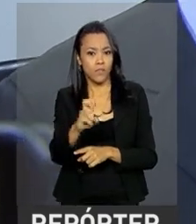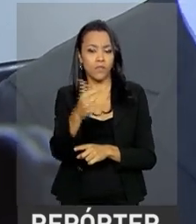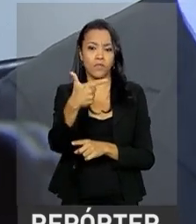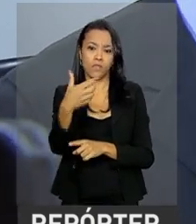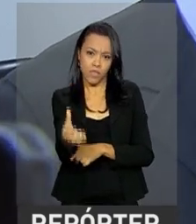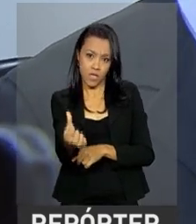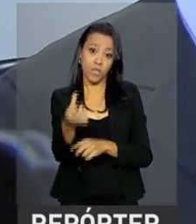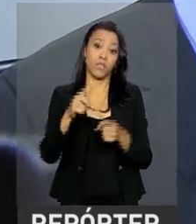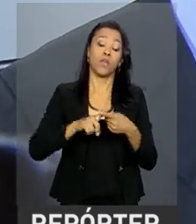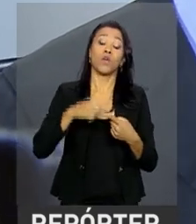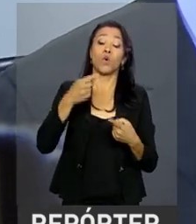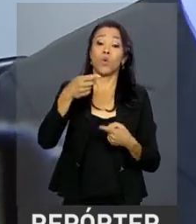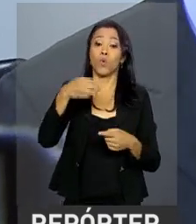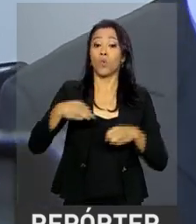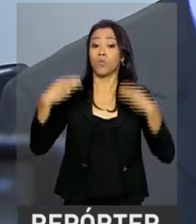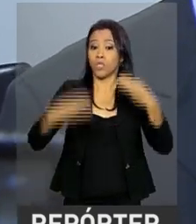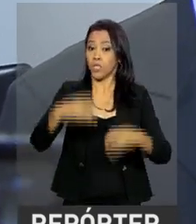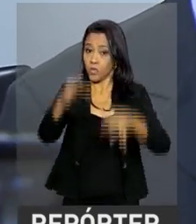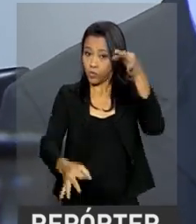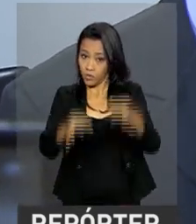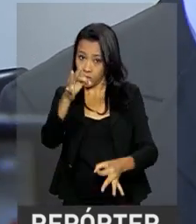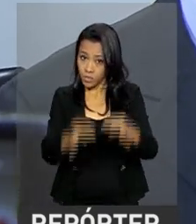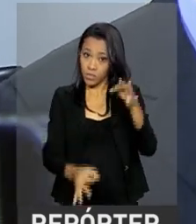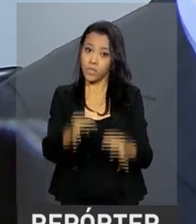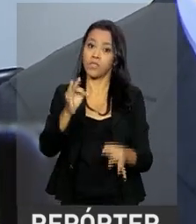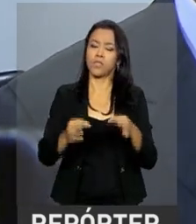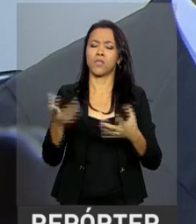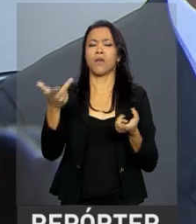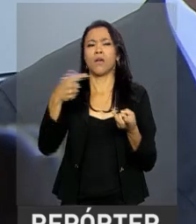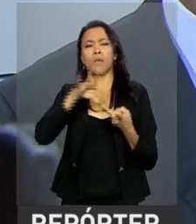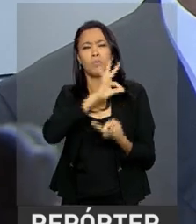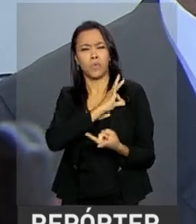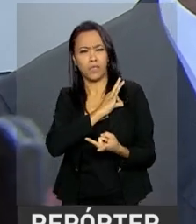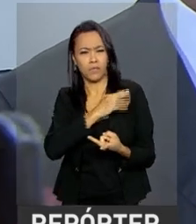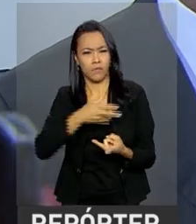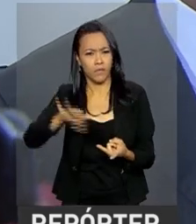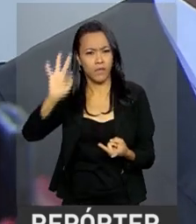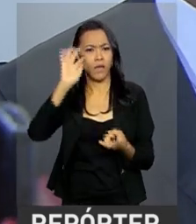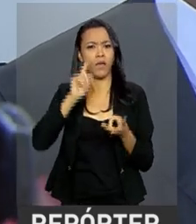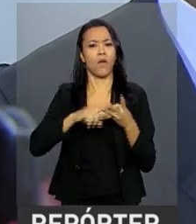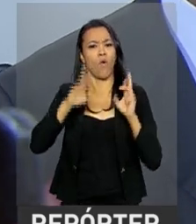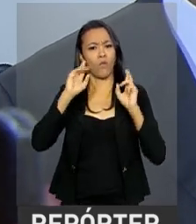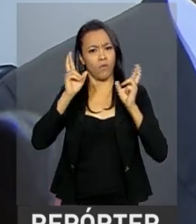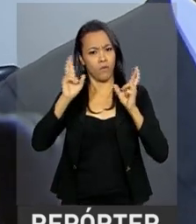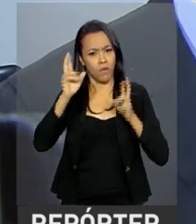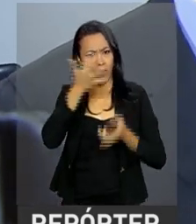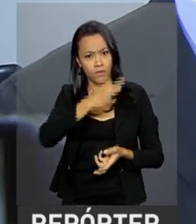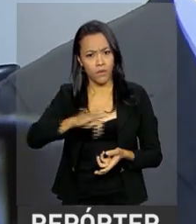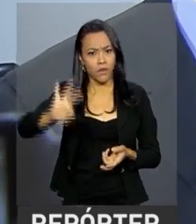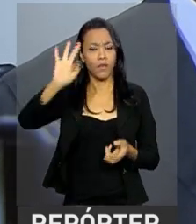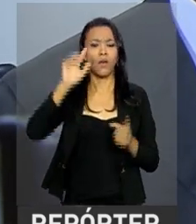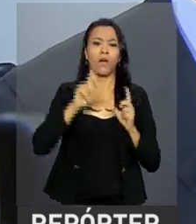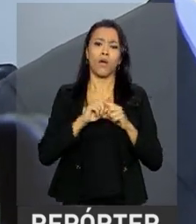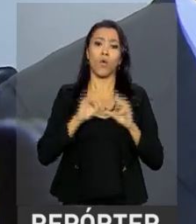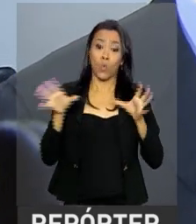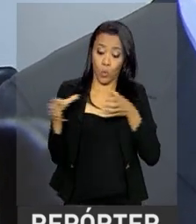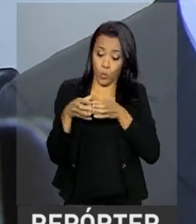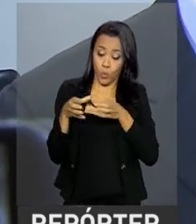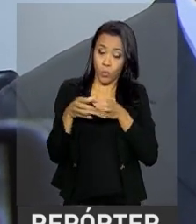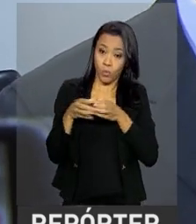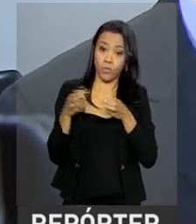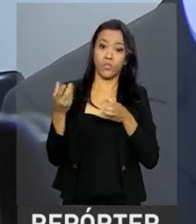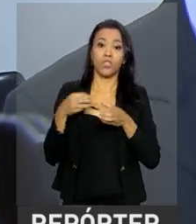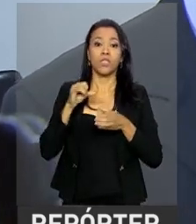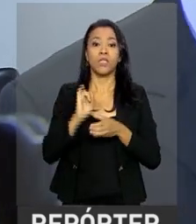relações exteriores por parte do Ministério da Justiça Polícia Federal Rodoviária Federal o nosso departamento de imigrações também o